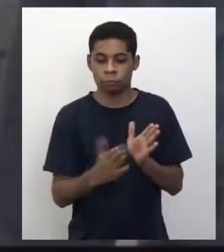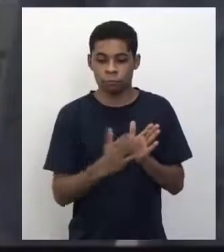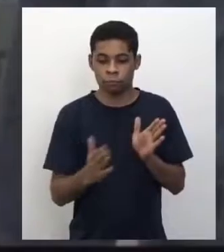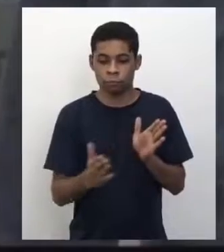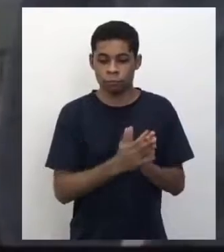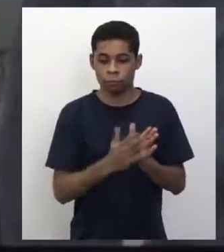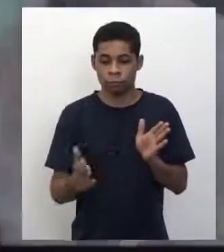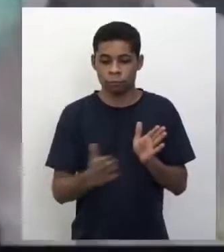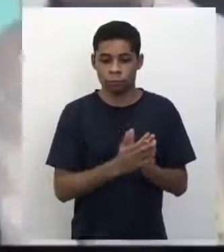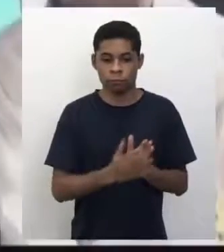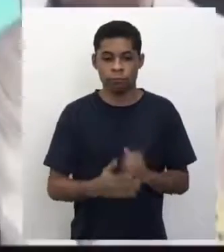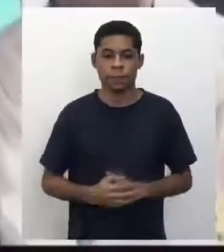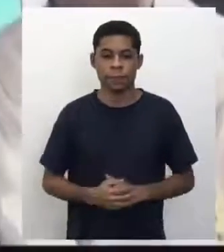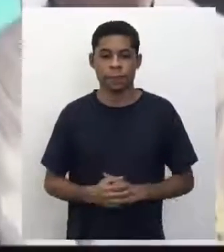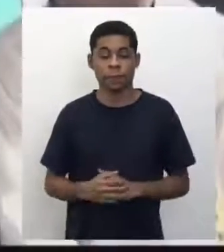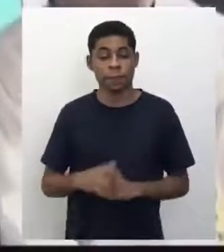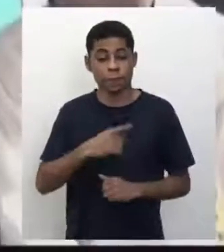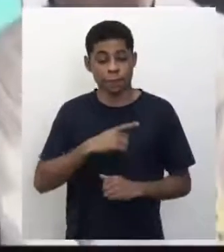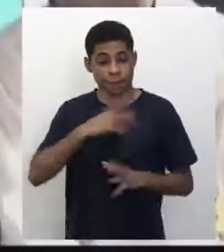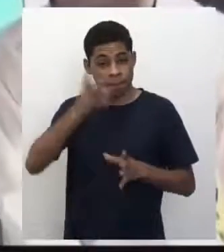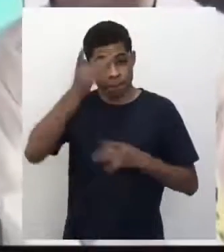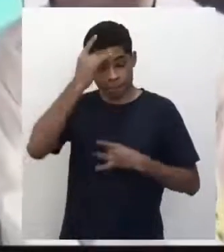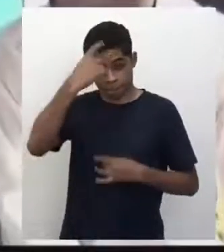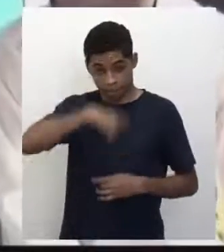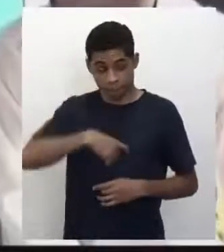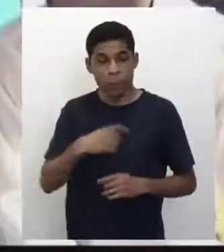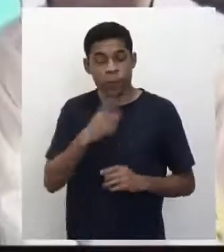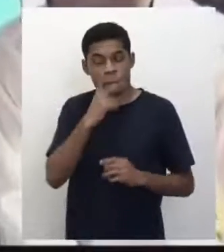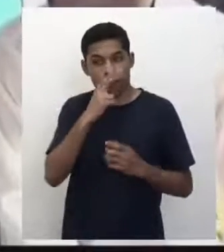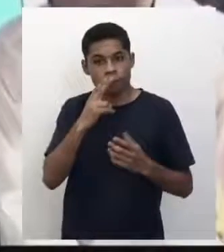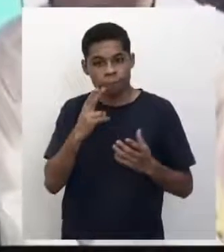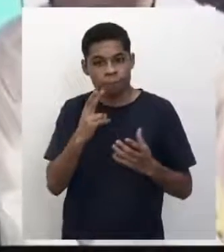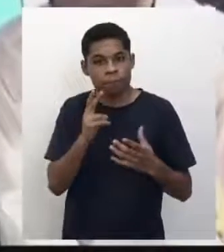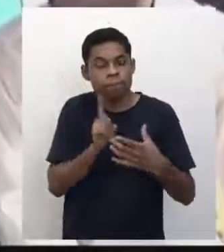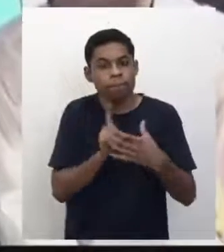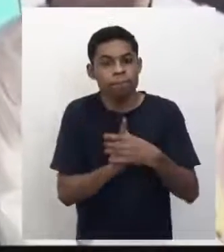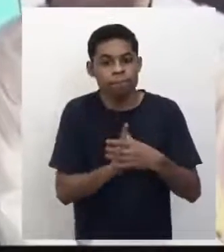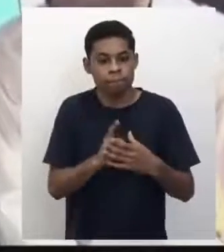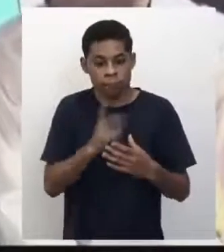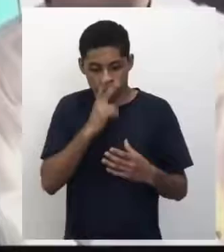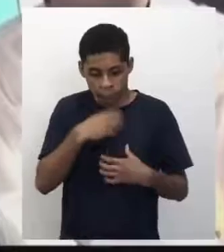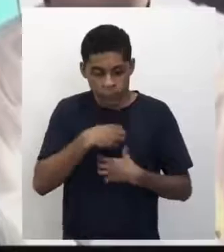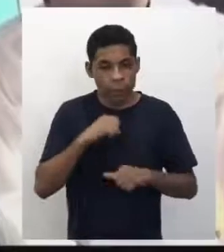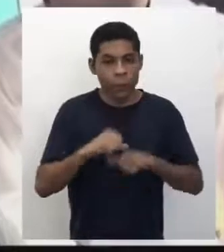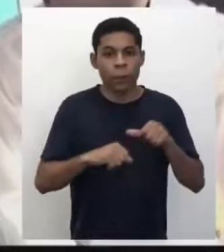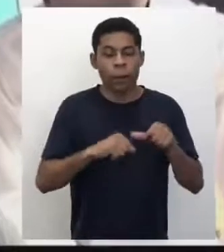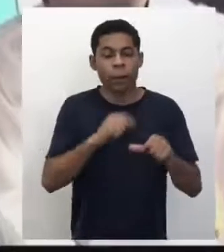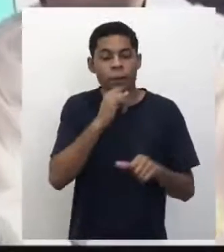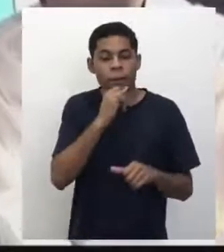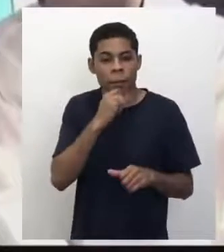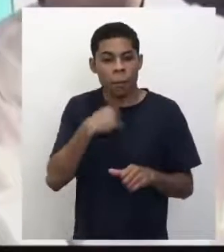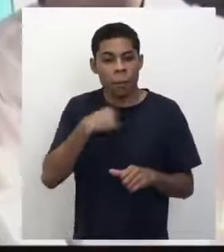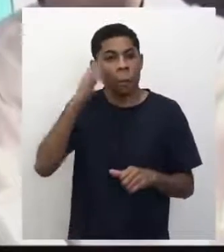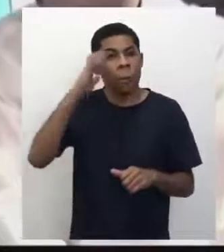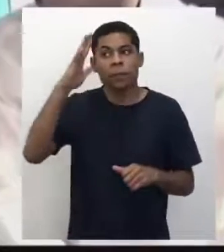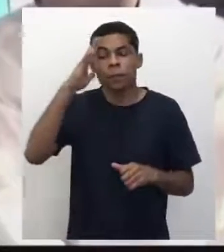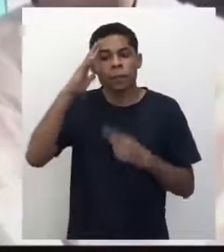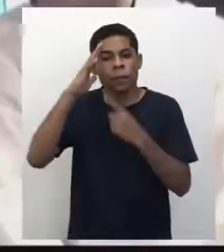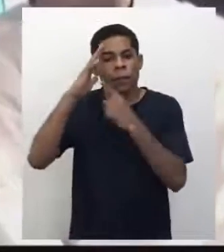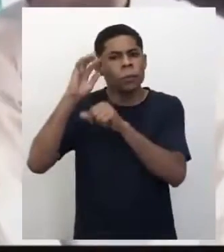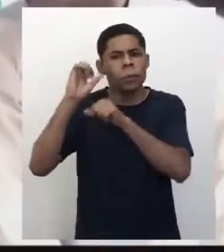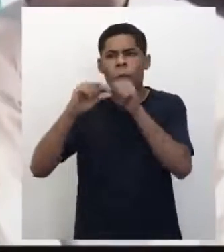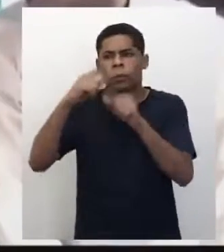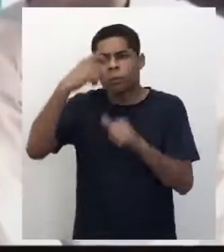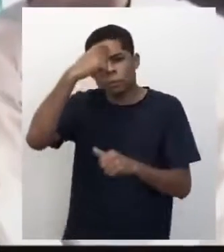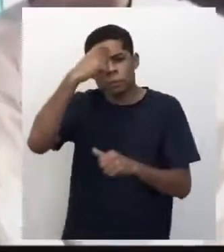E como que o personagem também envolve e te modifica de certa forma, né? Na forma de pensar. E aí nesse sentido